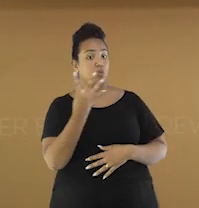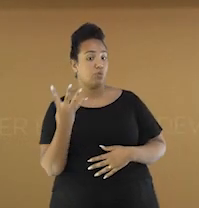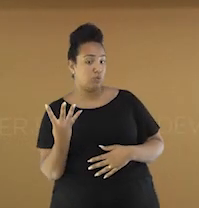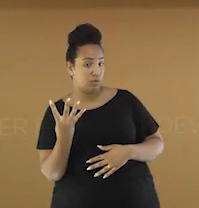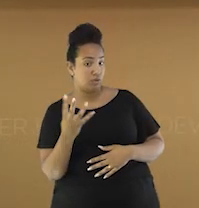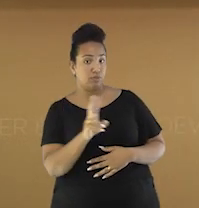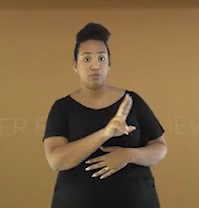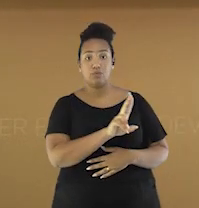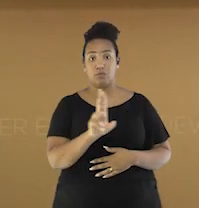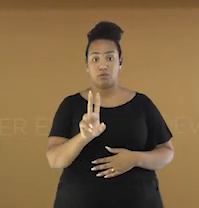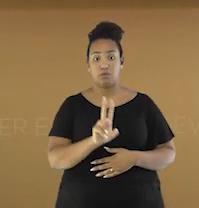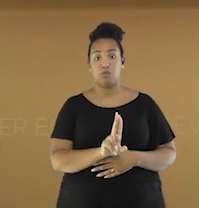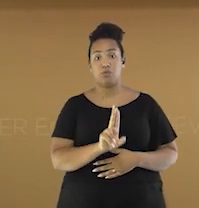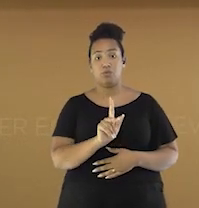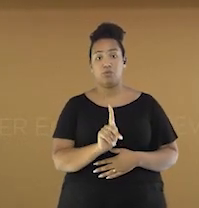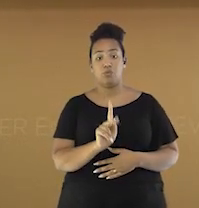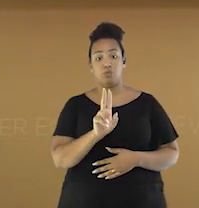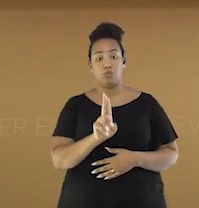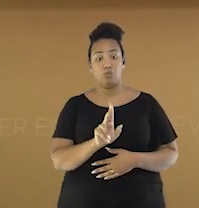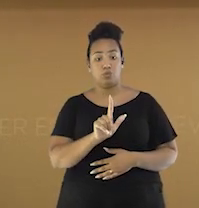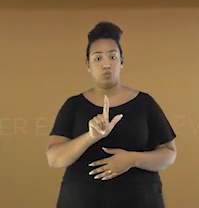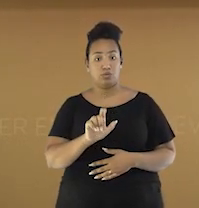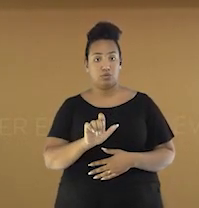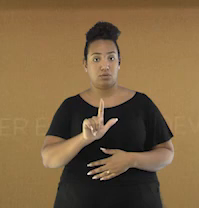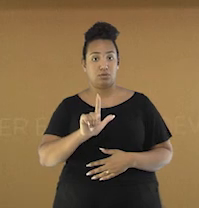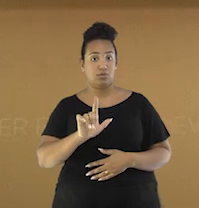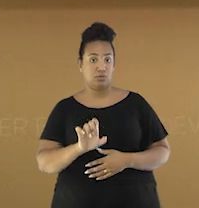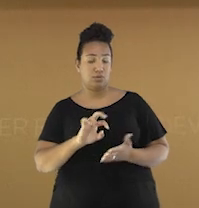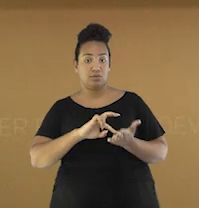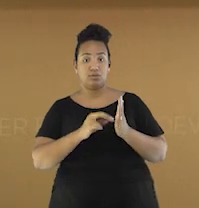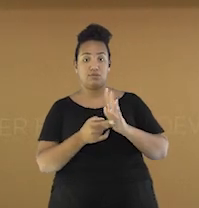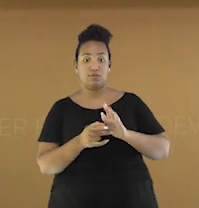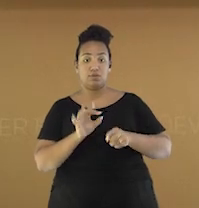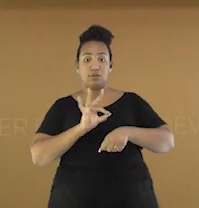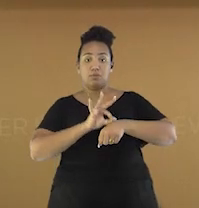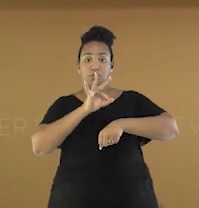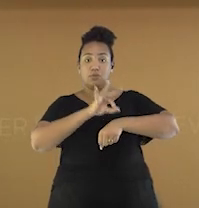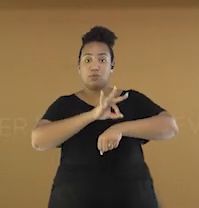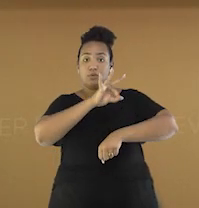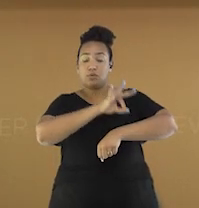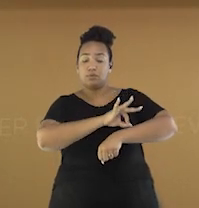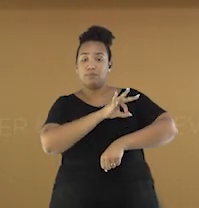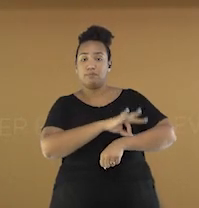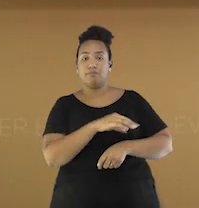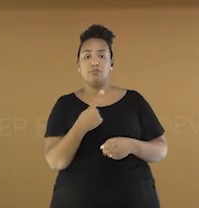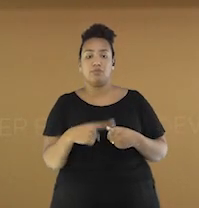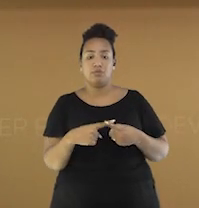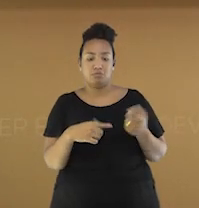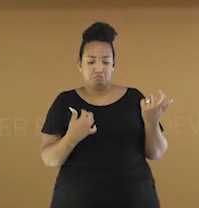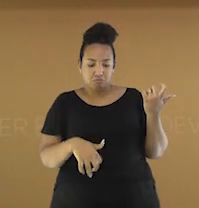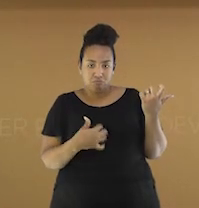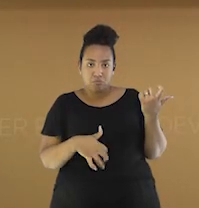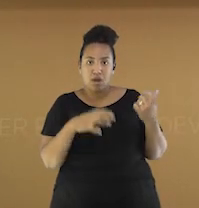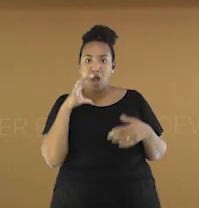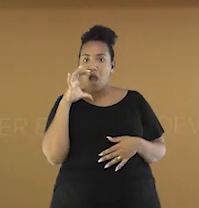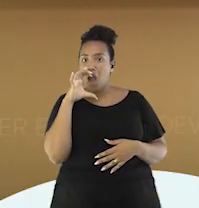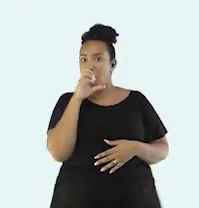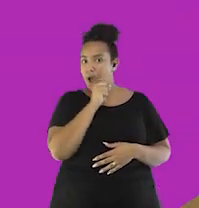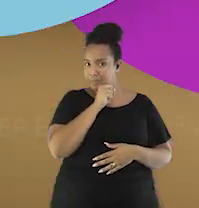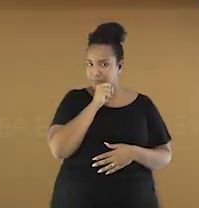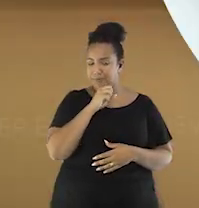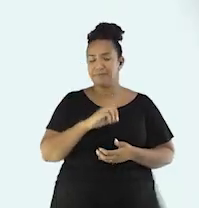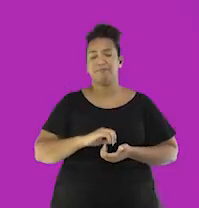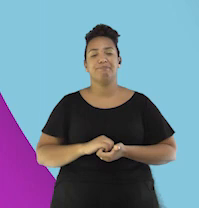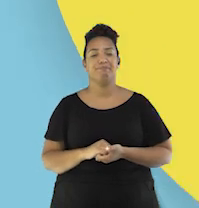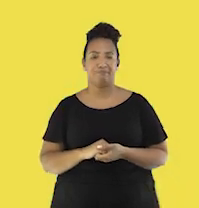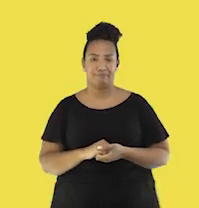significa pulga saltitante. Foi dada lá no Havaí por causa da forma de tocar rápido, onde os dedos pareciam pulgas saltando.